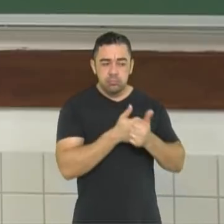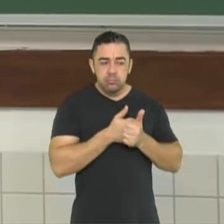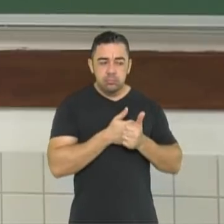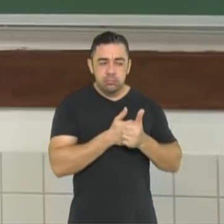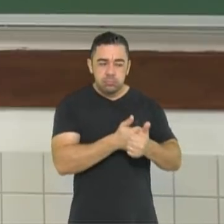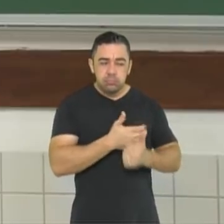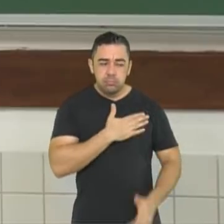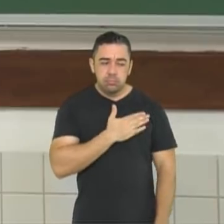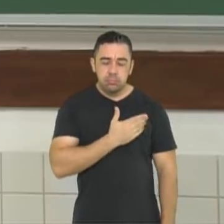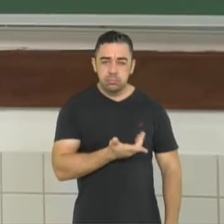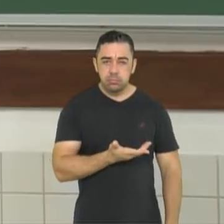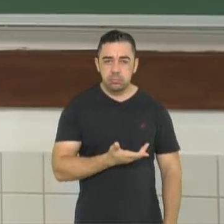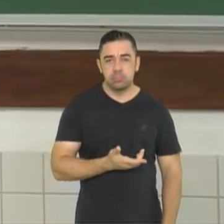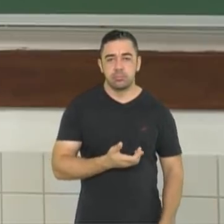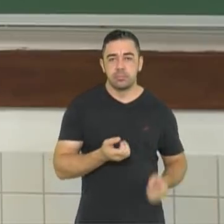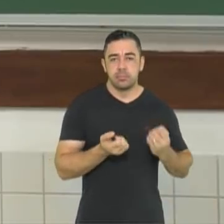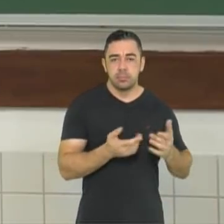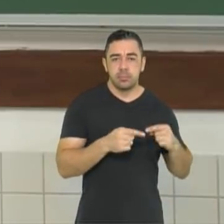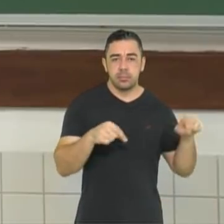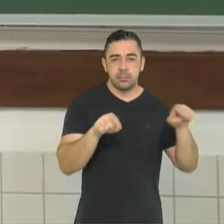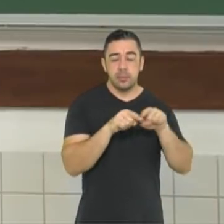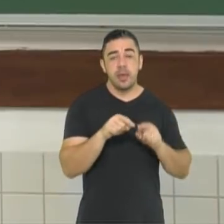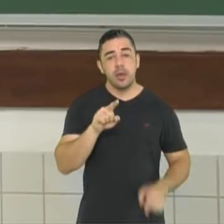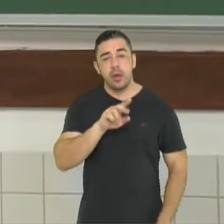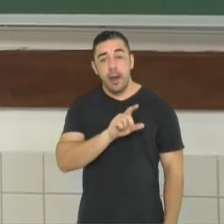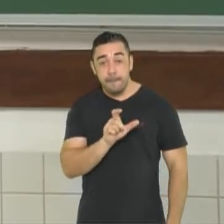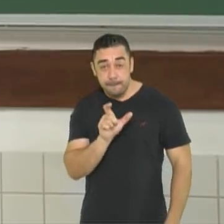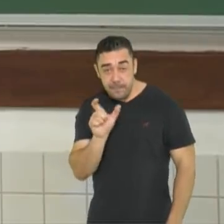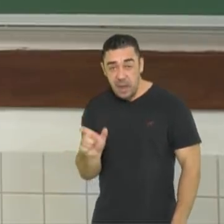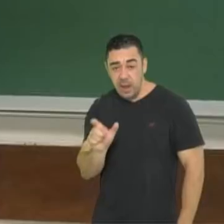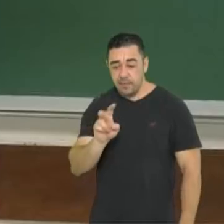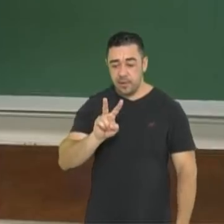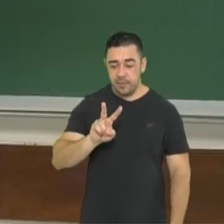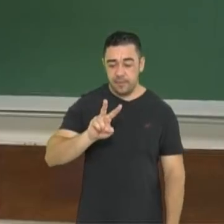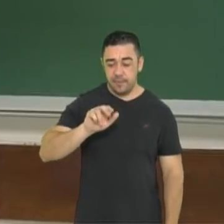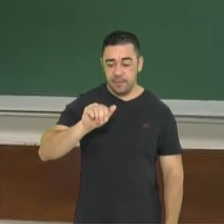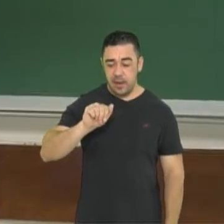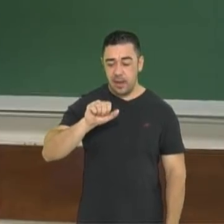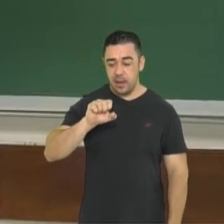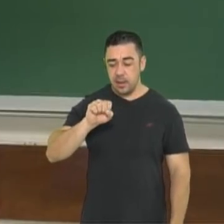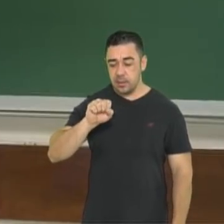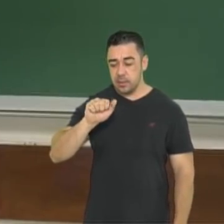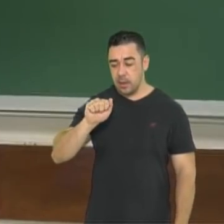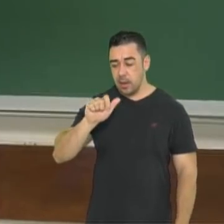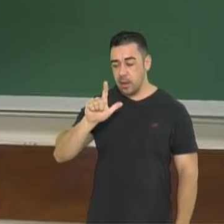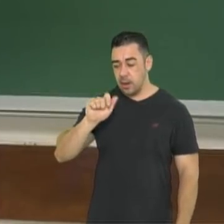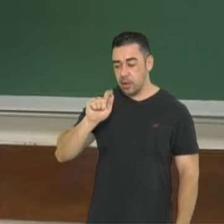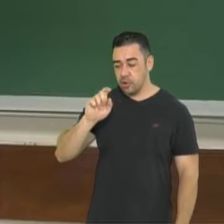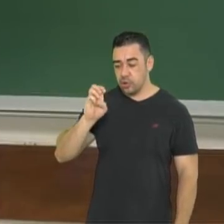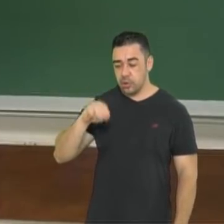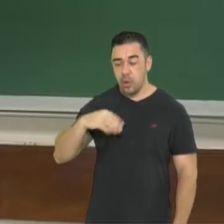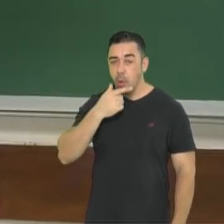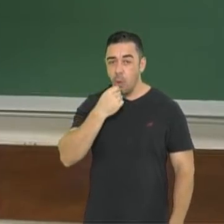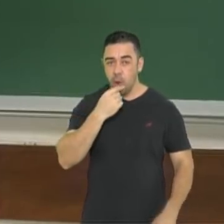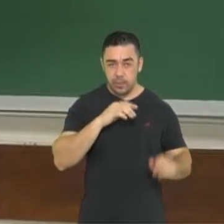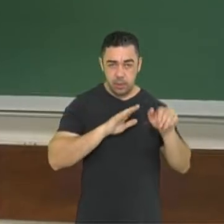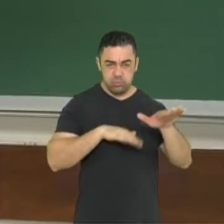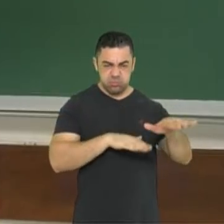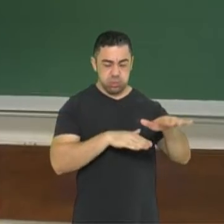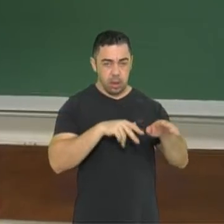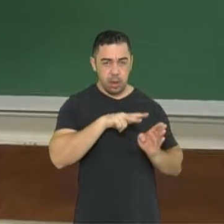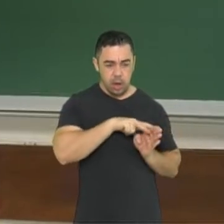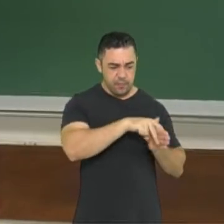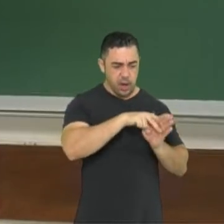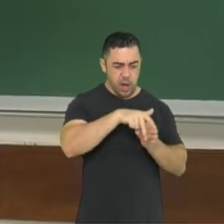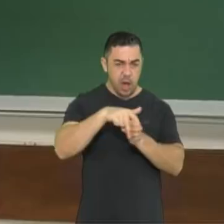se utiliza para explicar isso é vassalagem. Então, está aqui o Carlos Magno, ele tem ali uma cavalaria, né, soldados